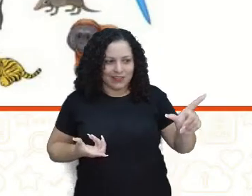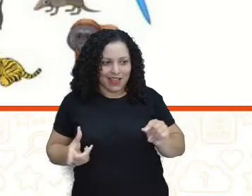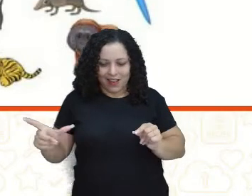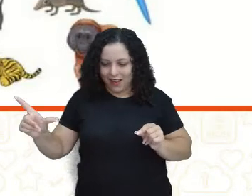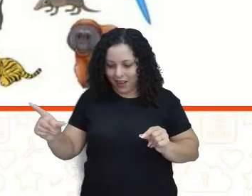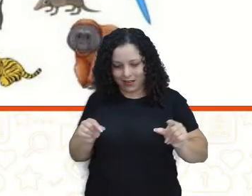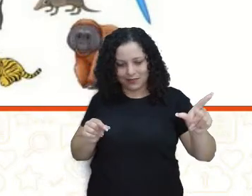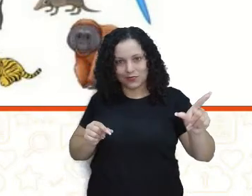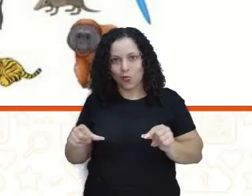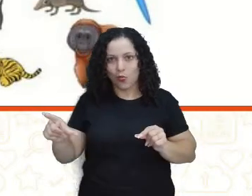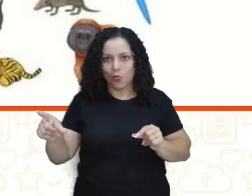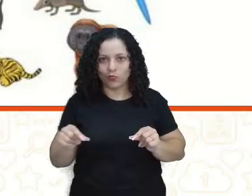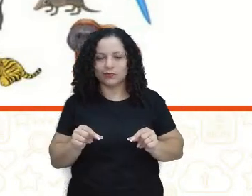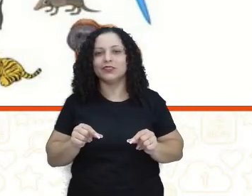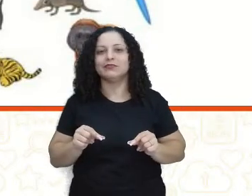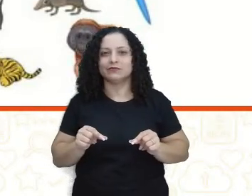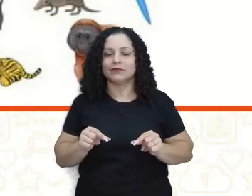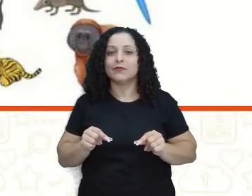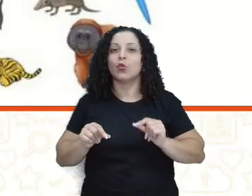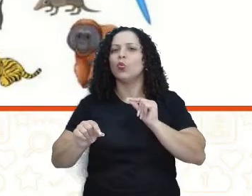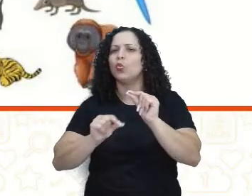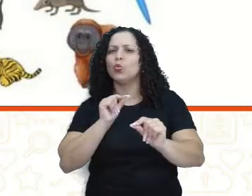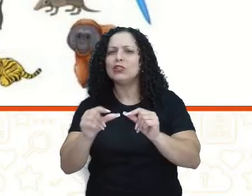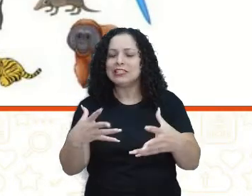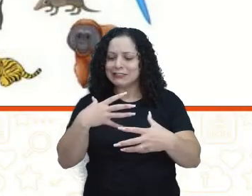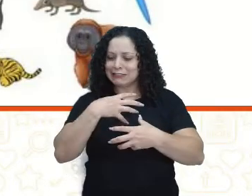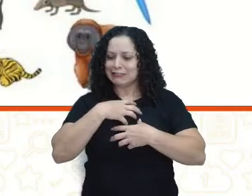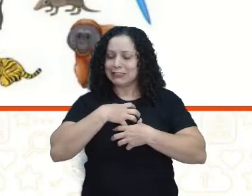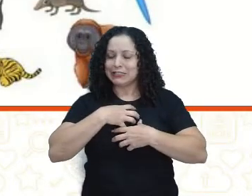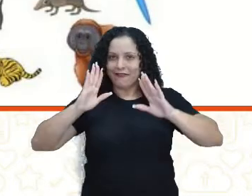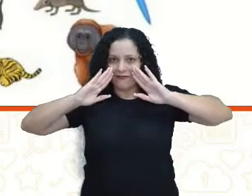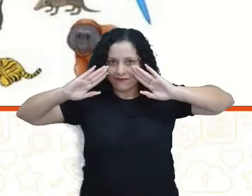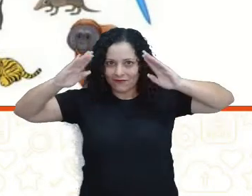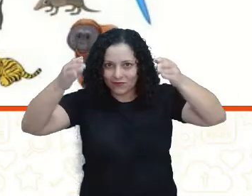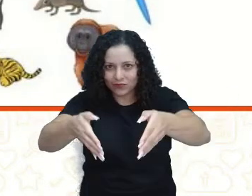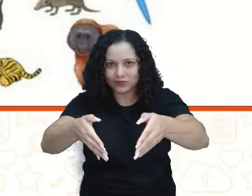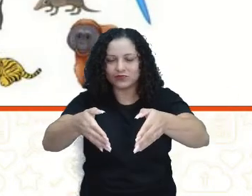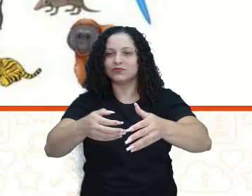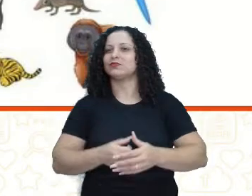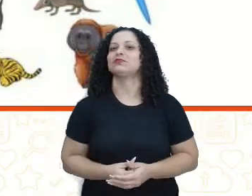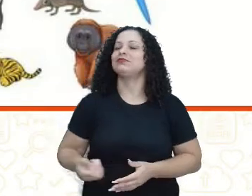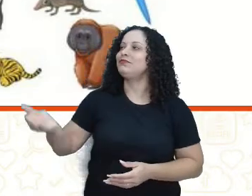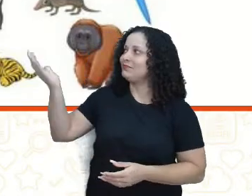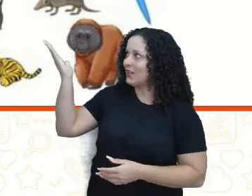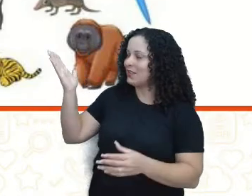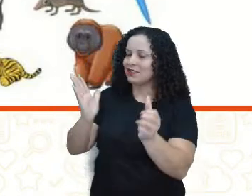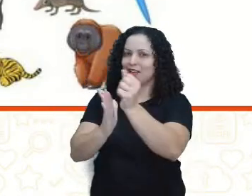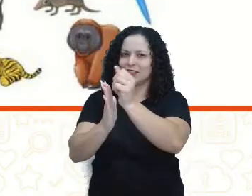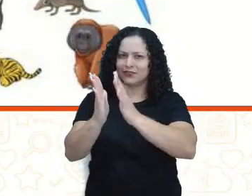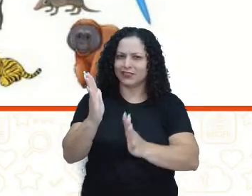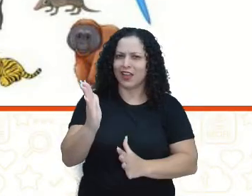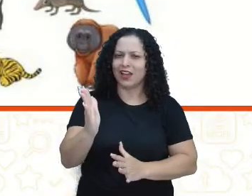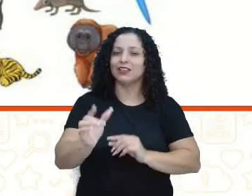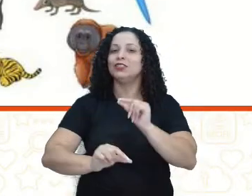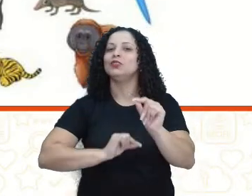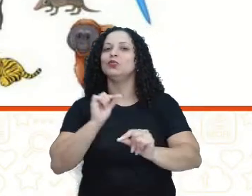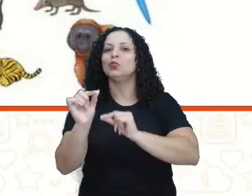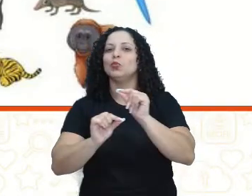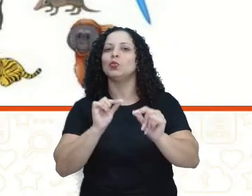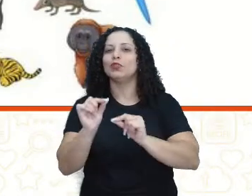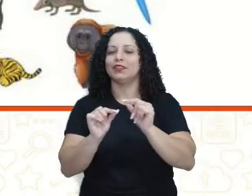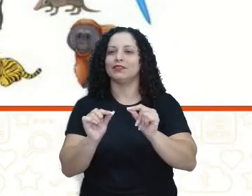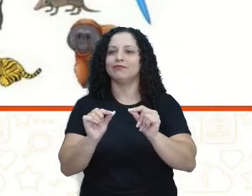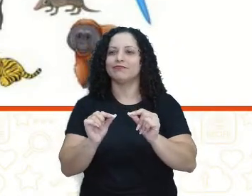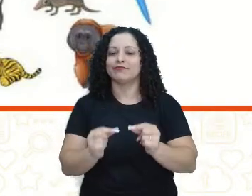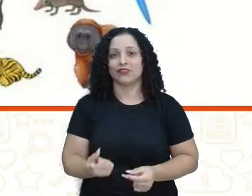gente prioriza de verdade o estímulo que a gente quer prestar atenção. Então, essa atividade não é uma atividade de material concreto,